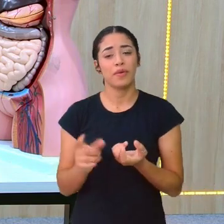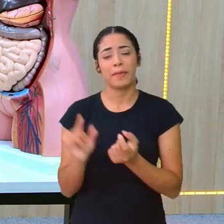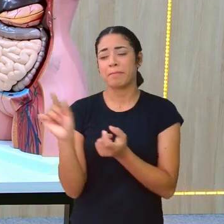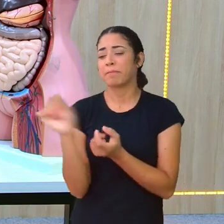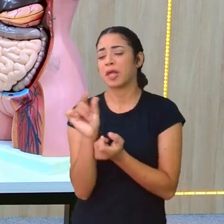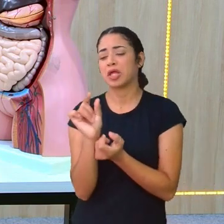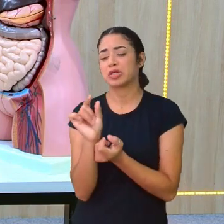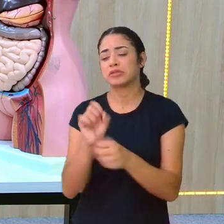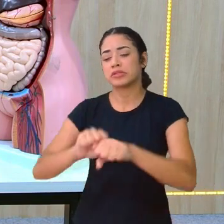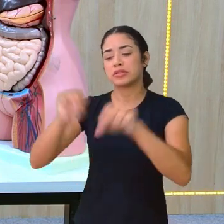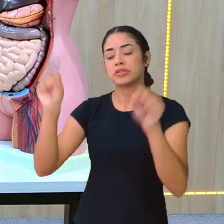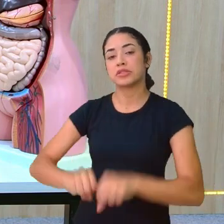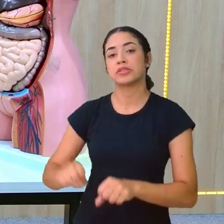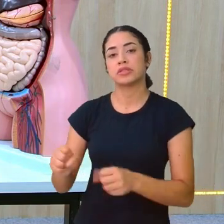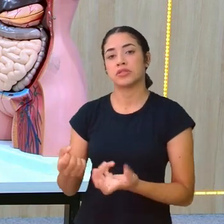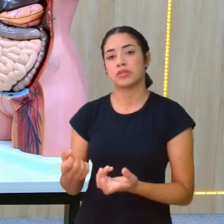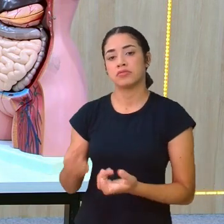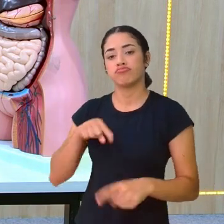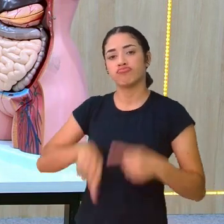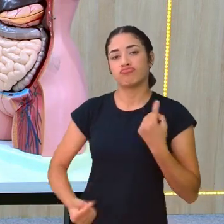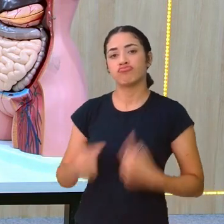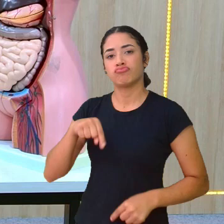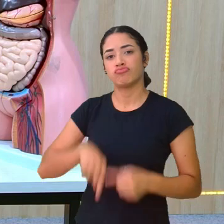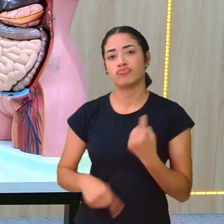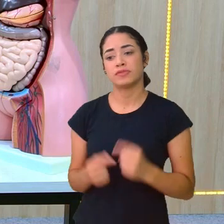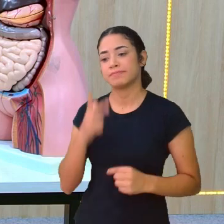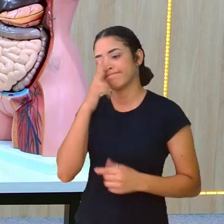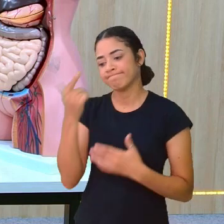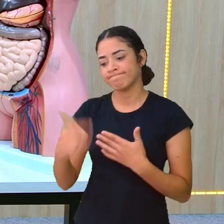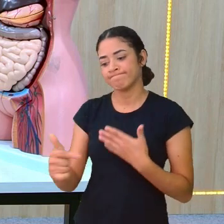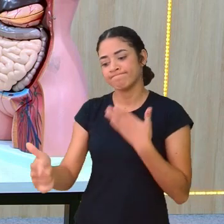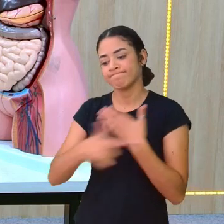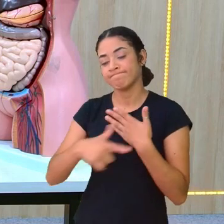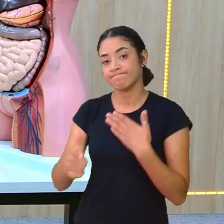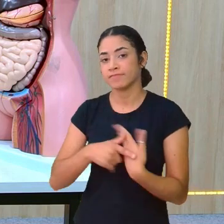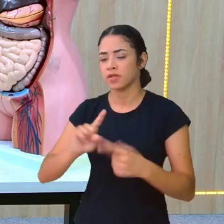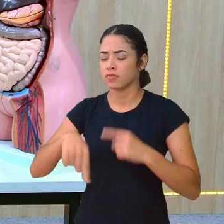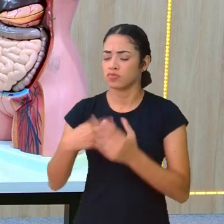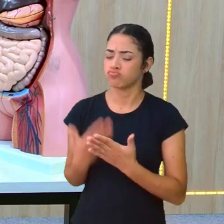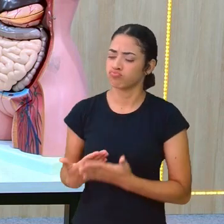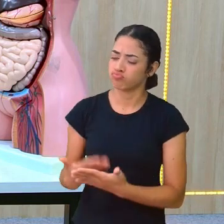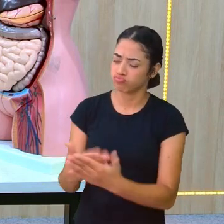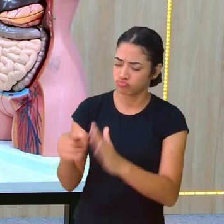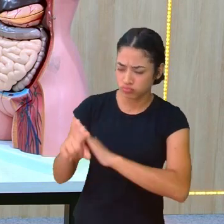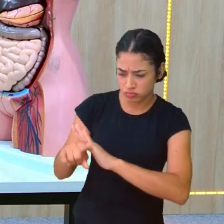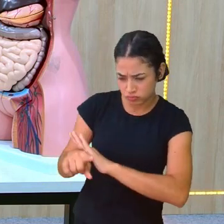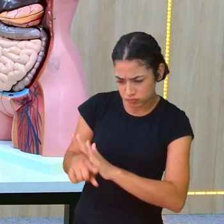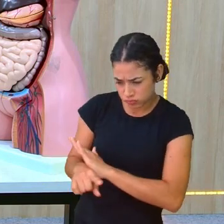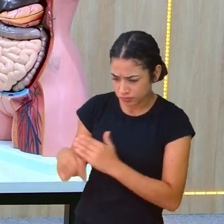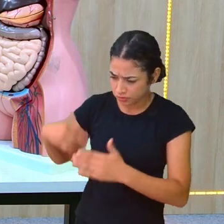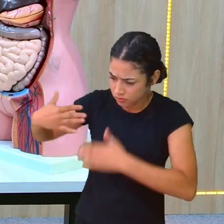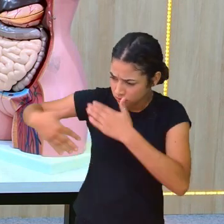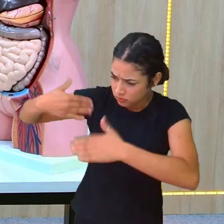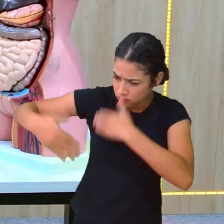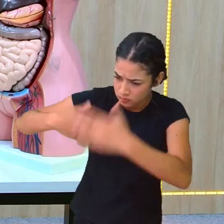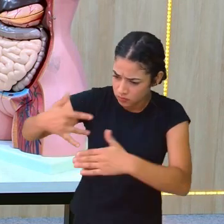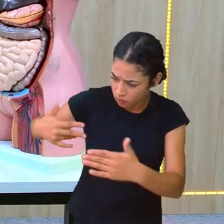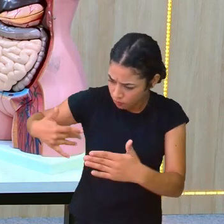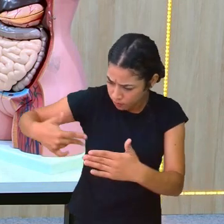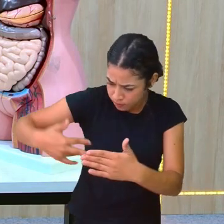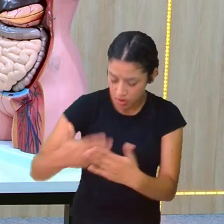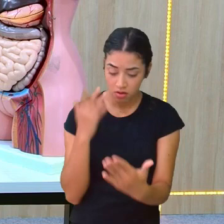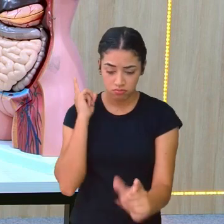digestório, mais precisamente o intestino grosso, que não tinha função. Mas com o estudo, né, e com o passar do tempo,